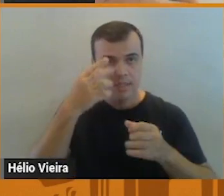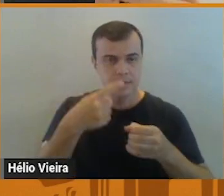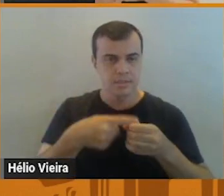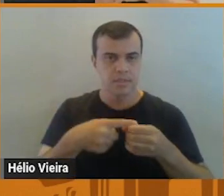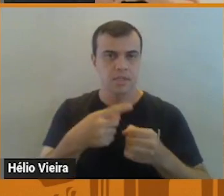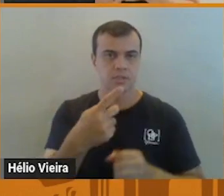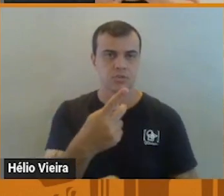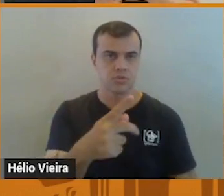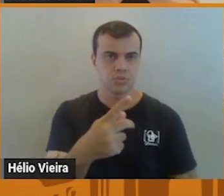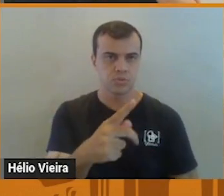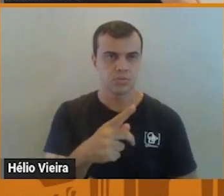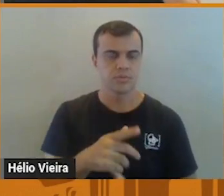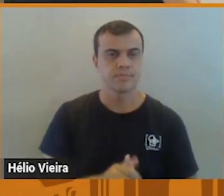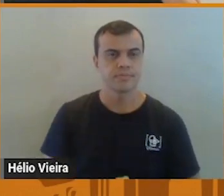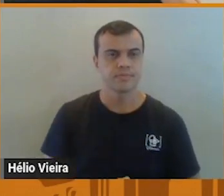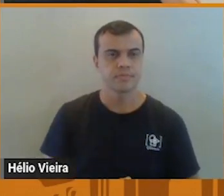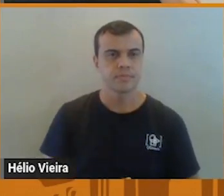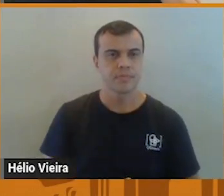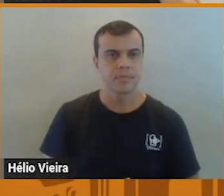sua.